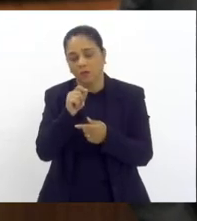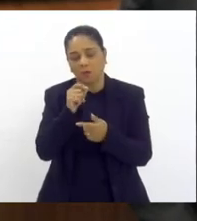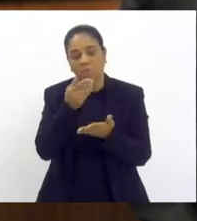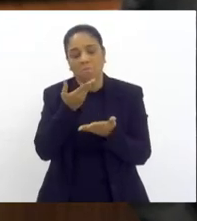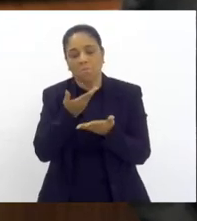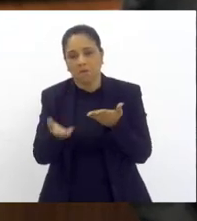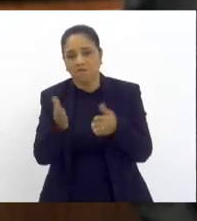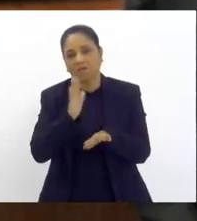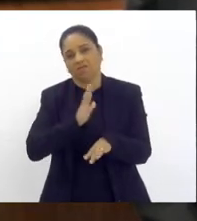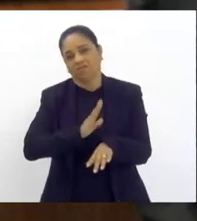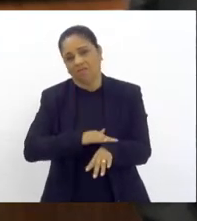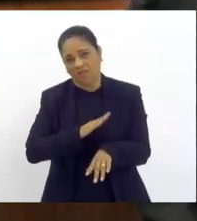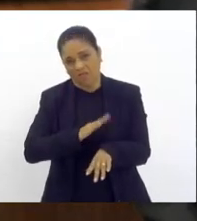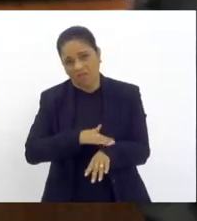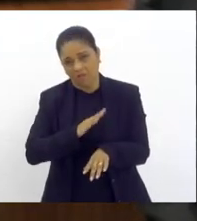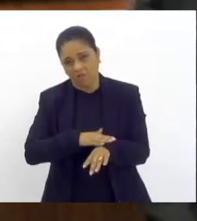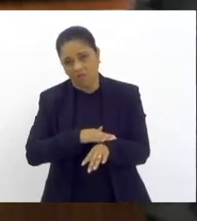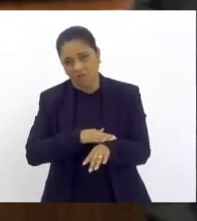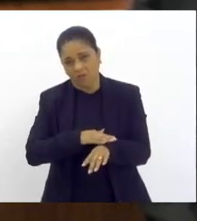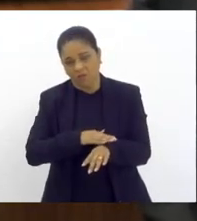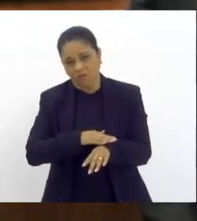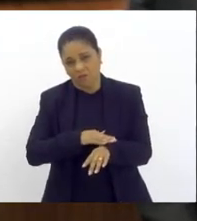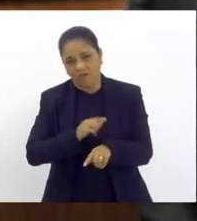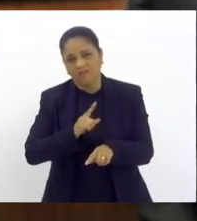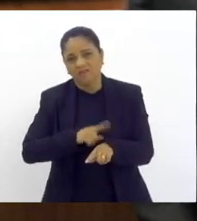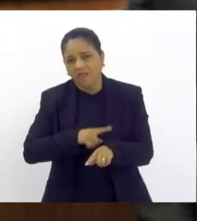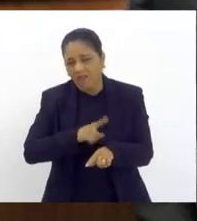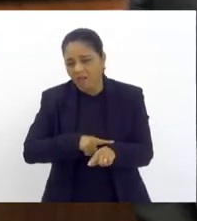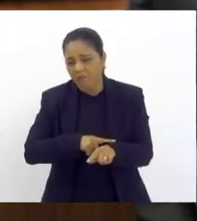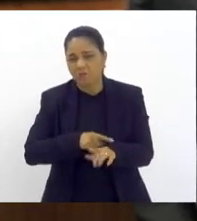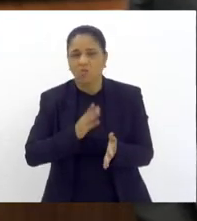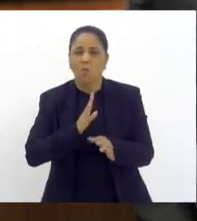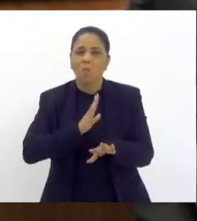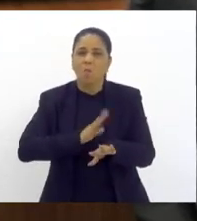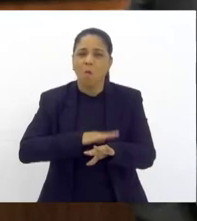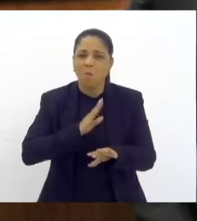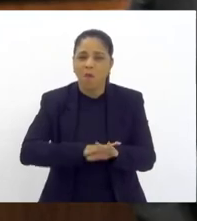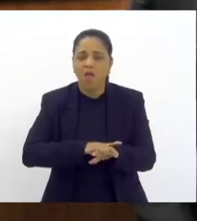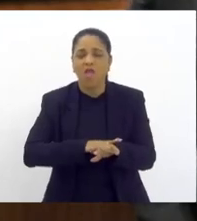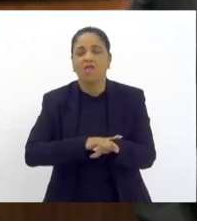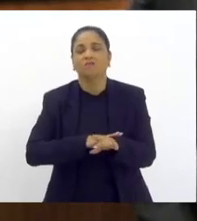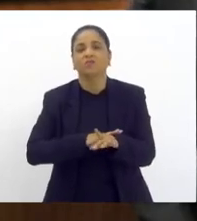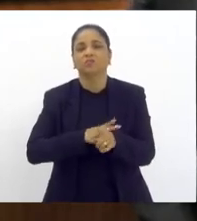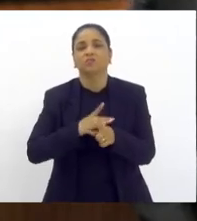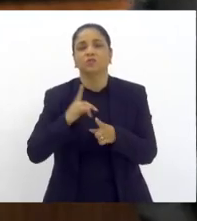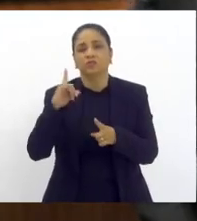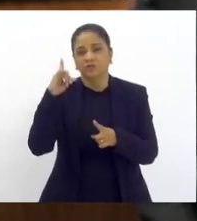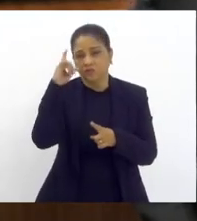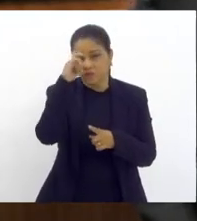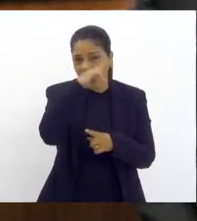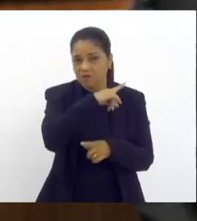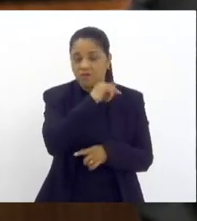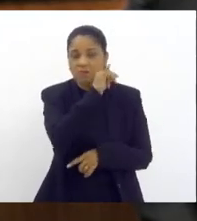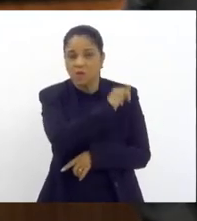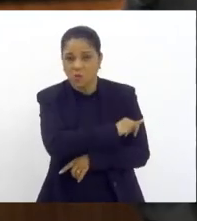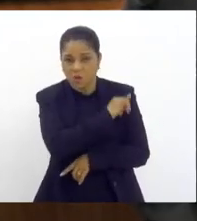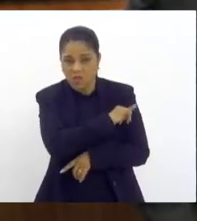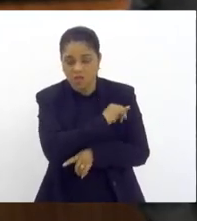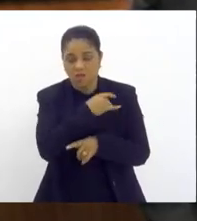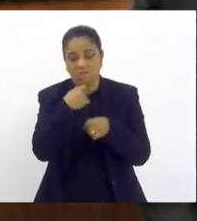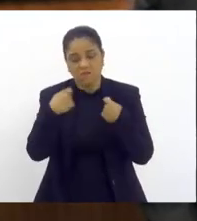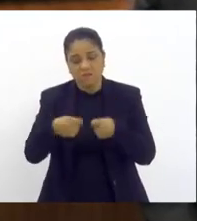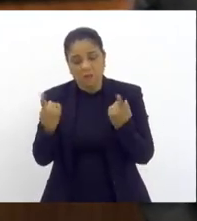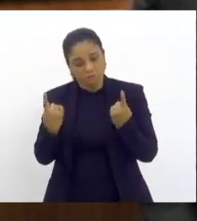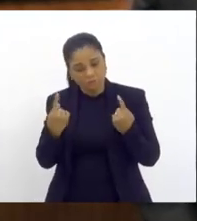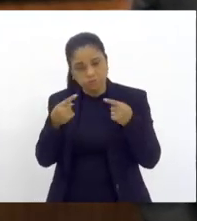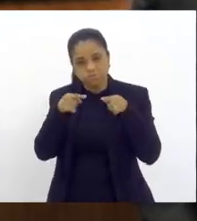tempo num momento tão caro para o Rio de Janeiro, em que nós precisamos enveredar os nossos esforços para discussões